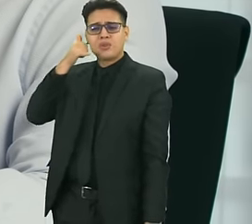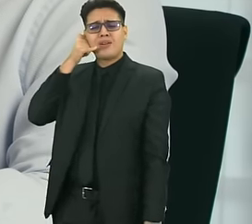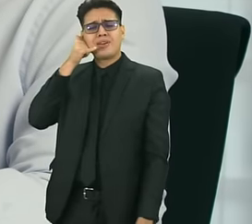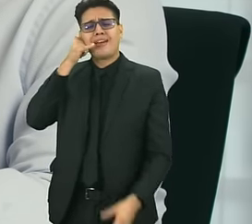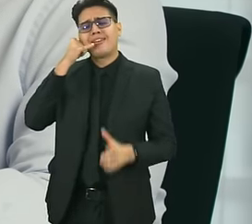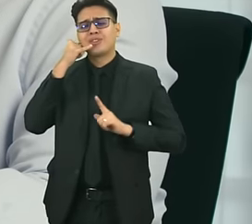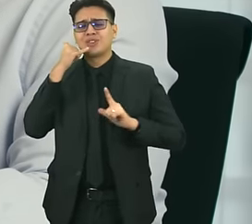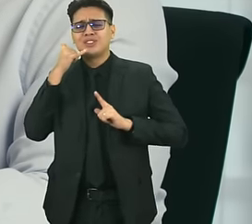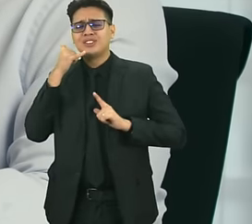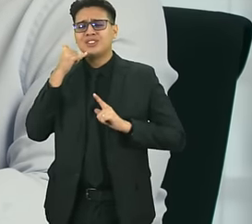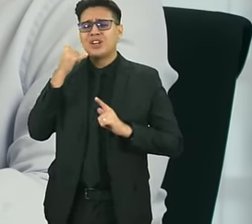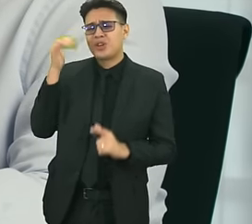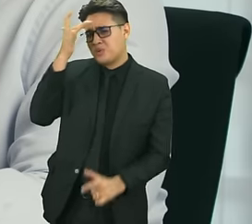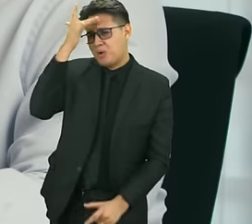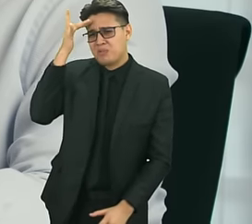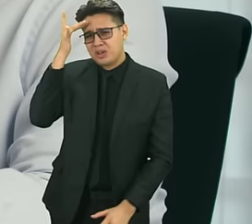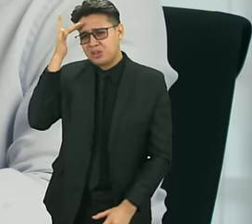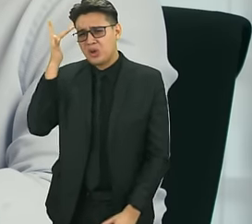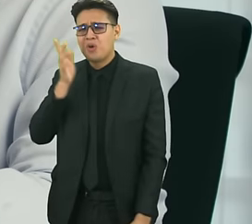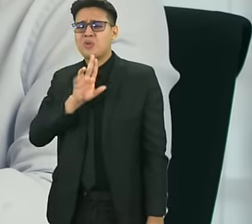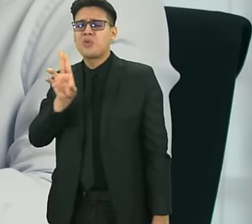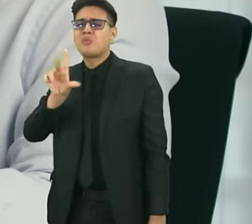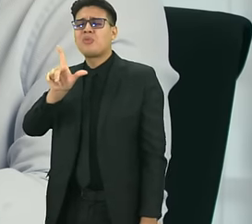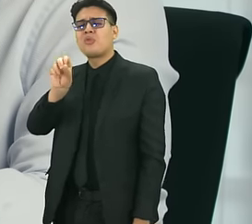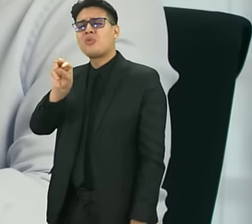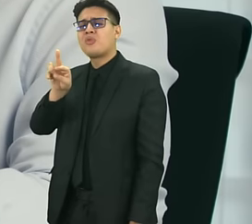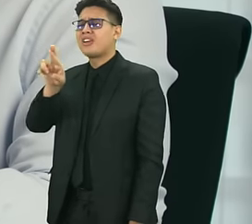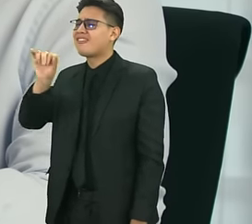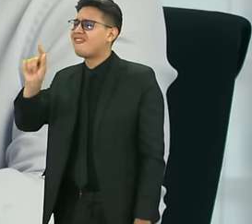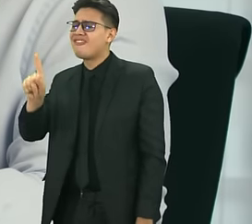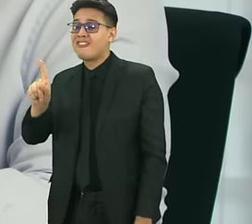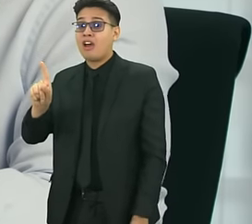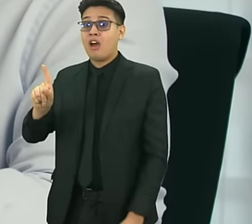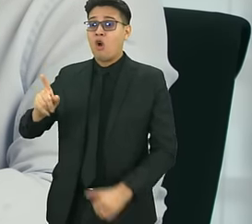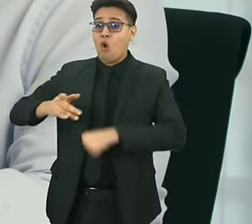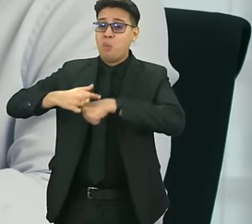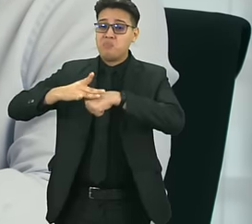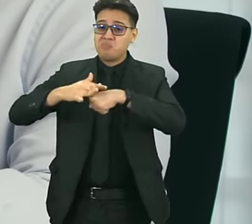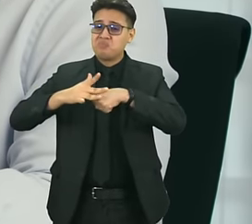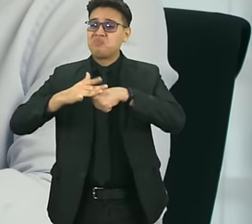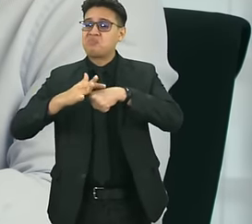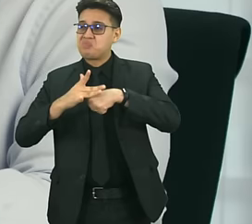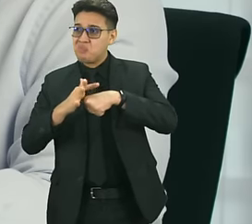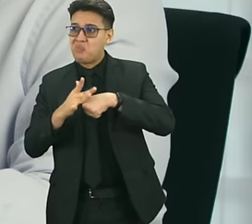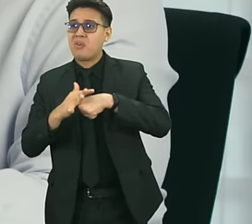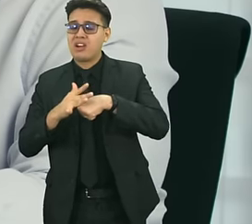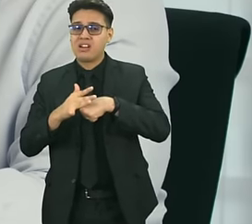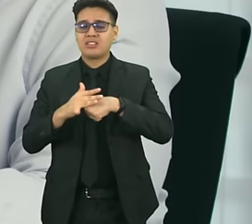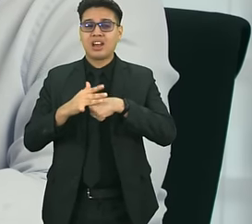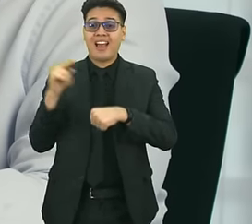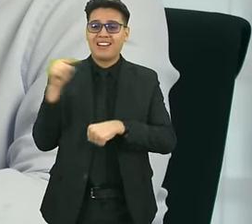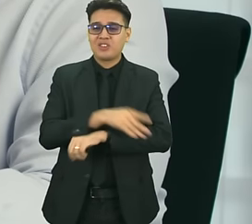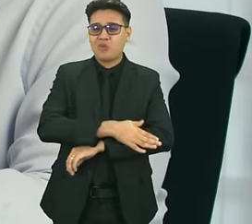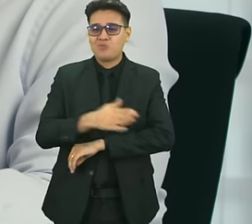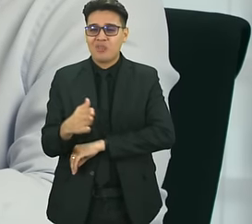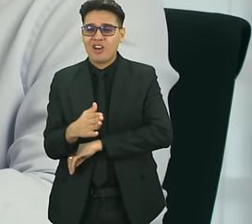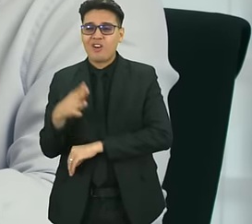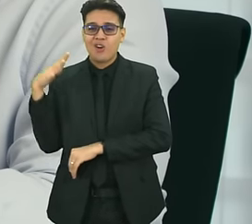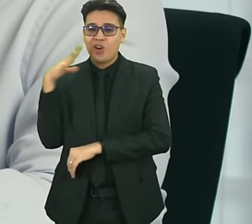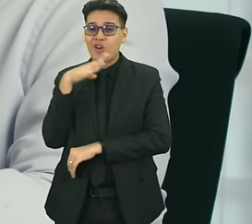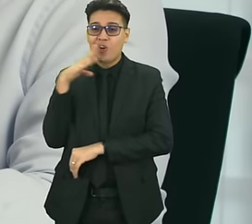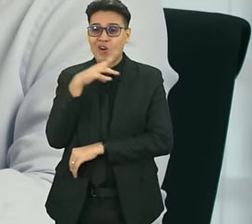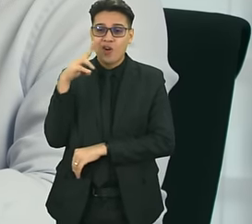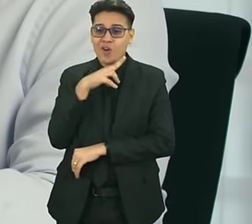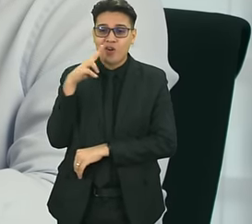paciente nosso chamado Lorival, está muito grave, está aqui na sala de emergência. E eu gostaria que você fosse avaliar